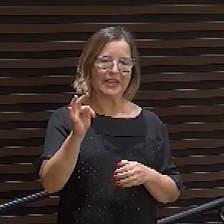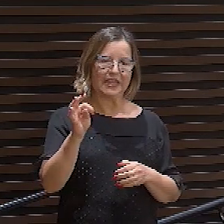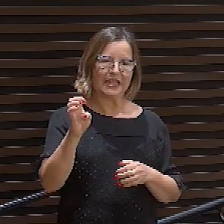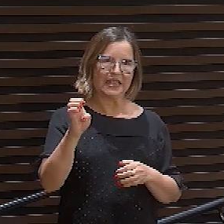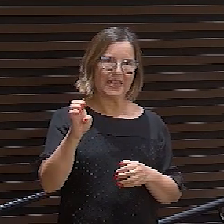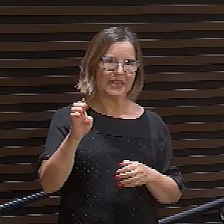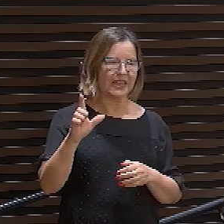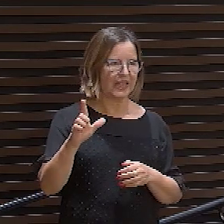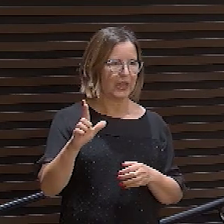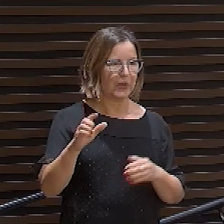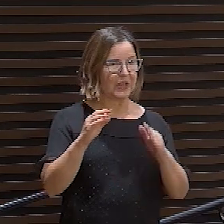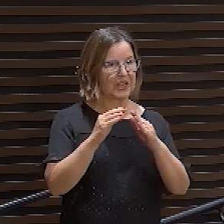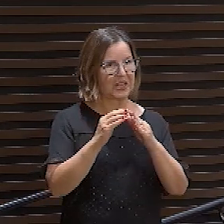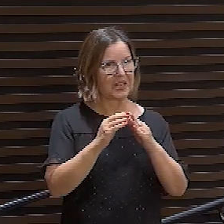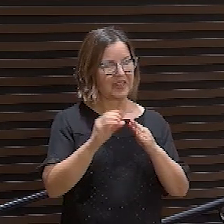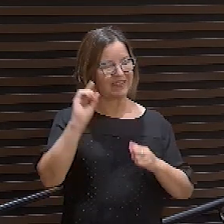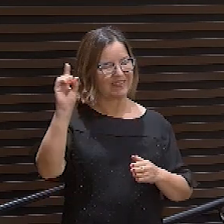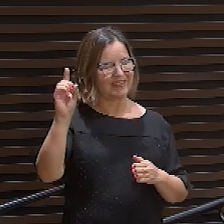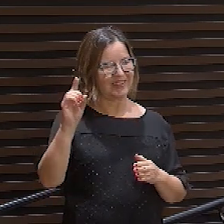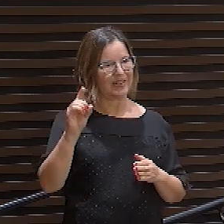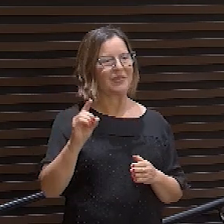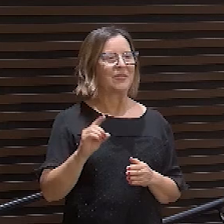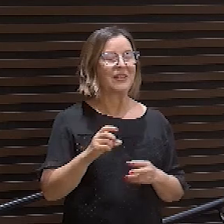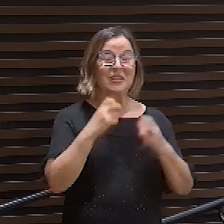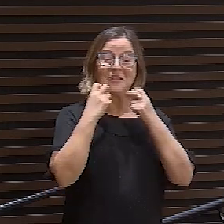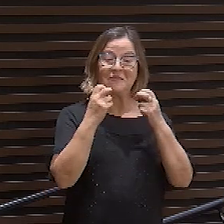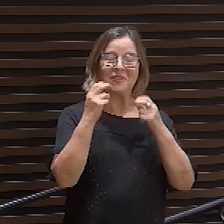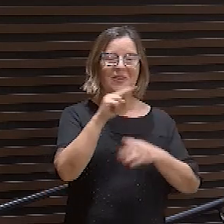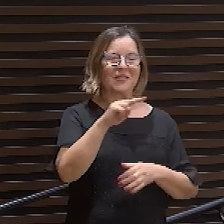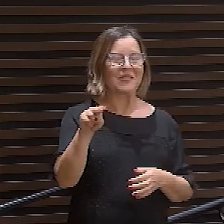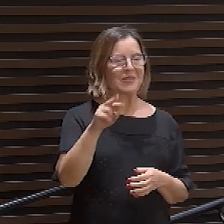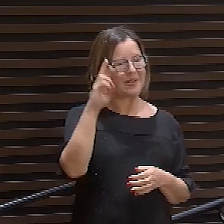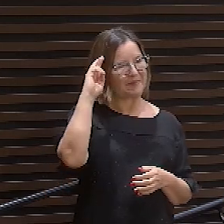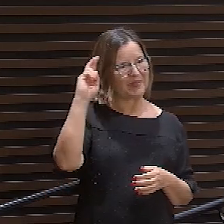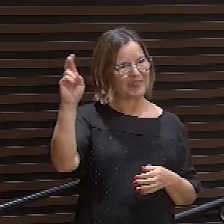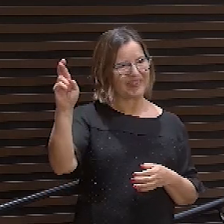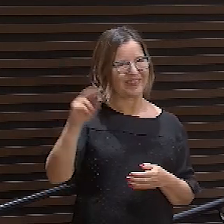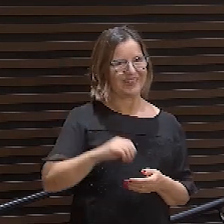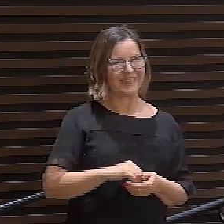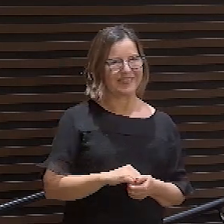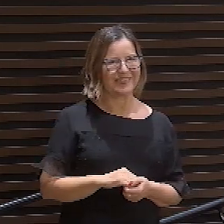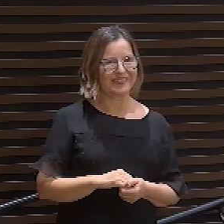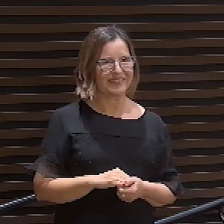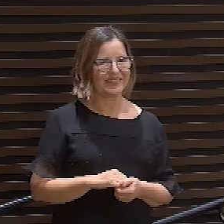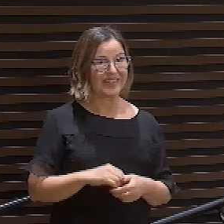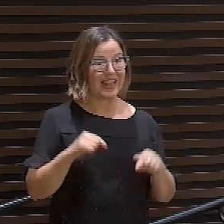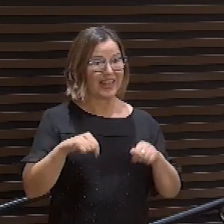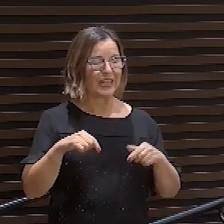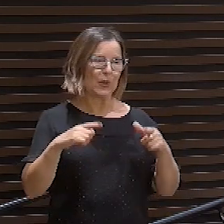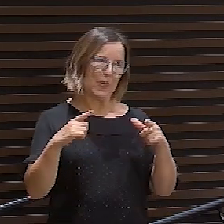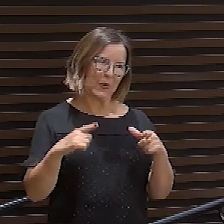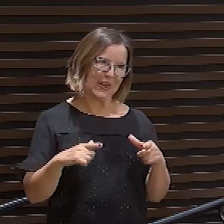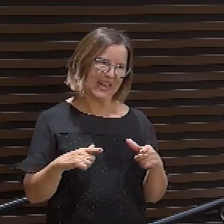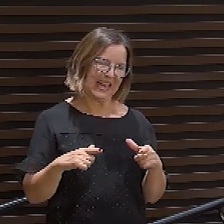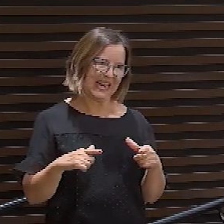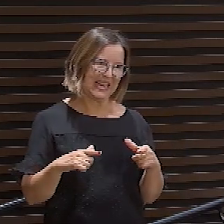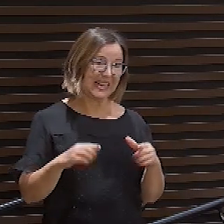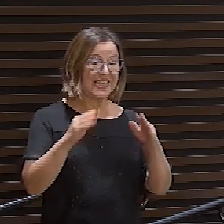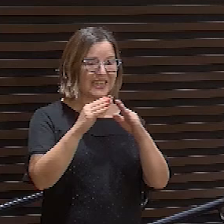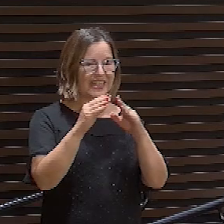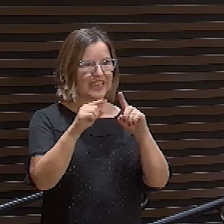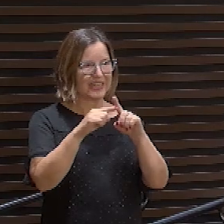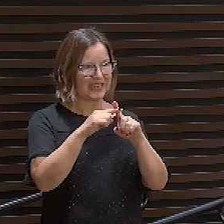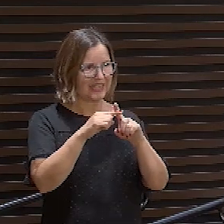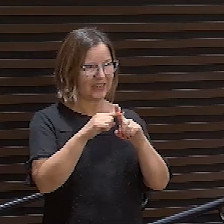na casa da intimidade, ele invoca o nome do Senhor. Aqui é um lugar que a igreja deve